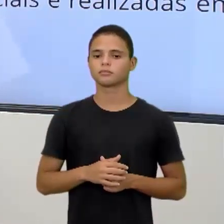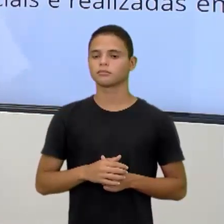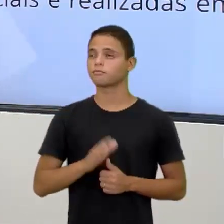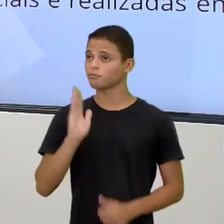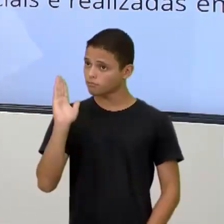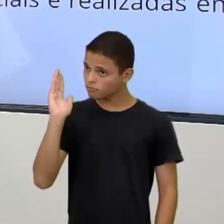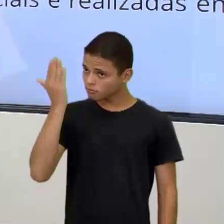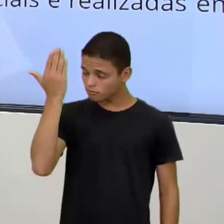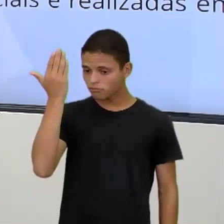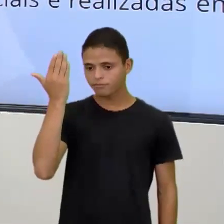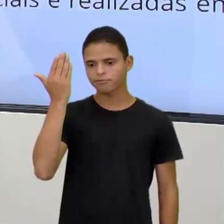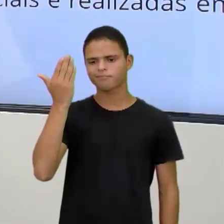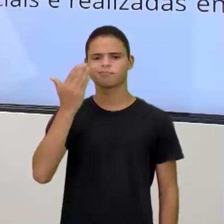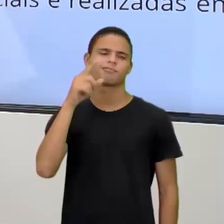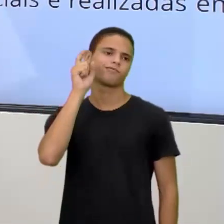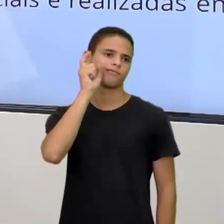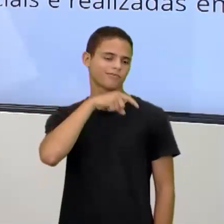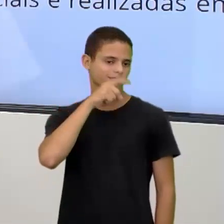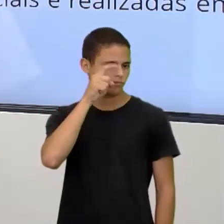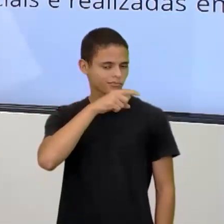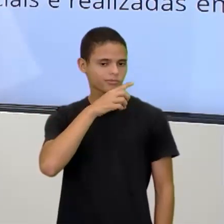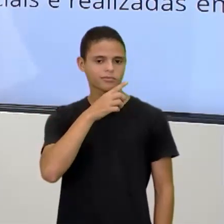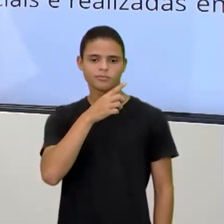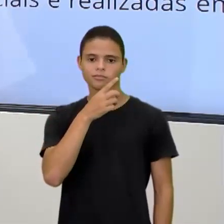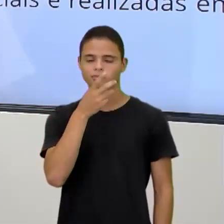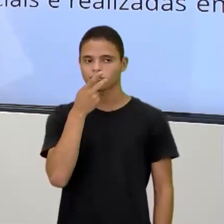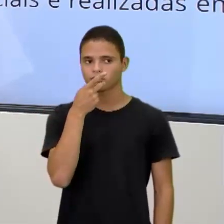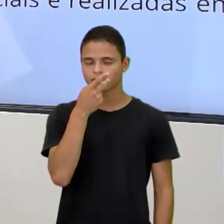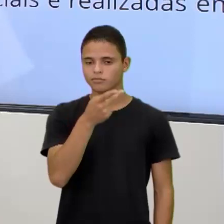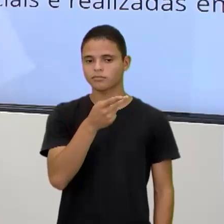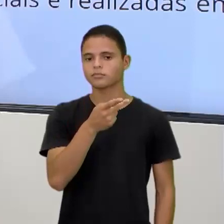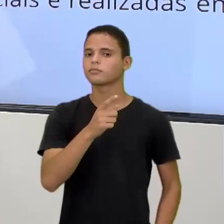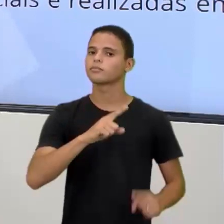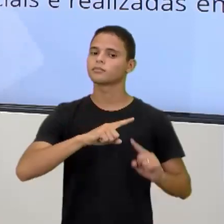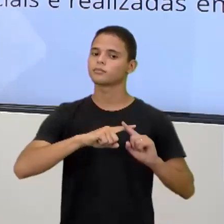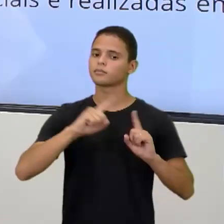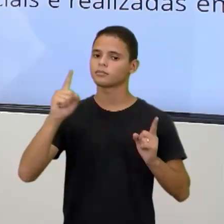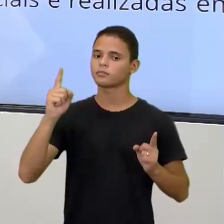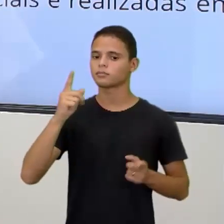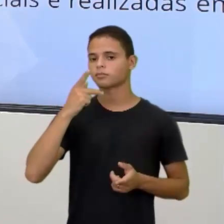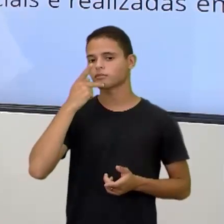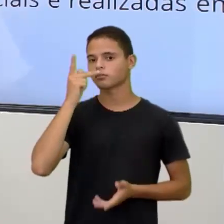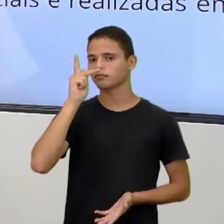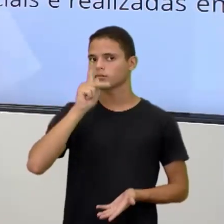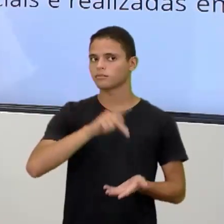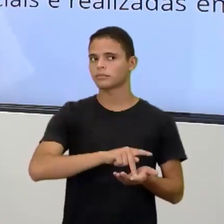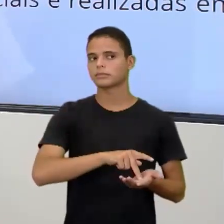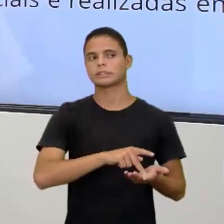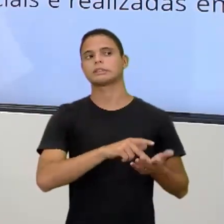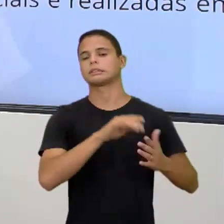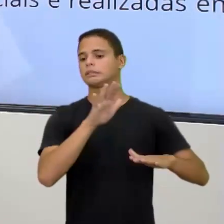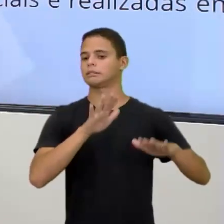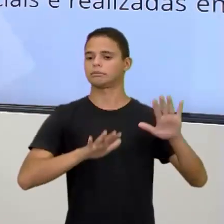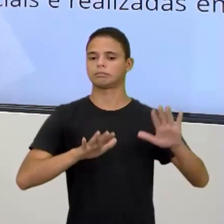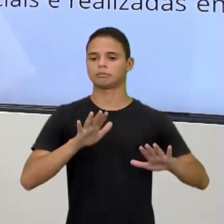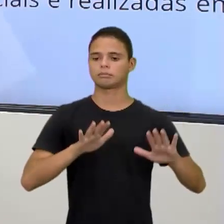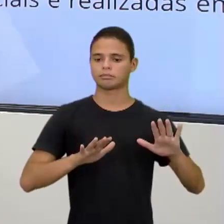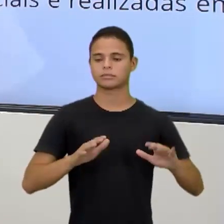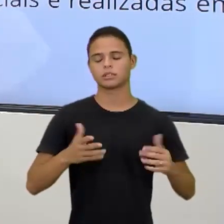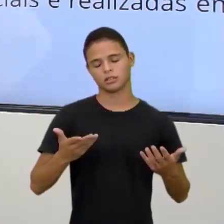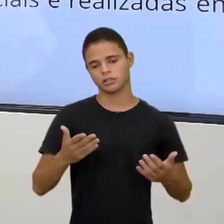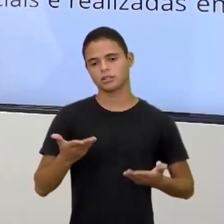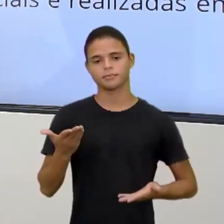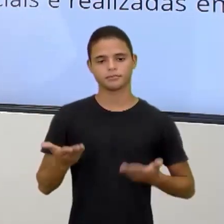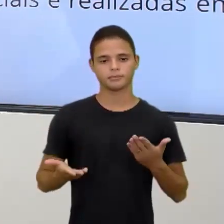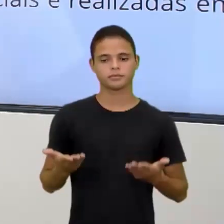falso e falar algo sobre você que é mentira, mas também você não pode se comprometer. Então, a gente vai falar um pouquinho